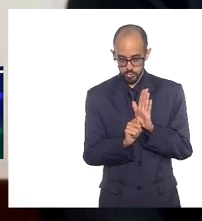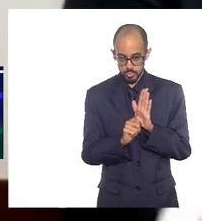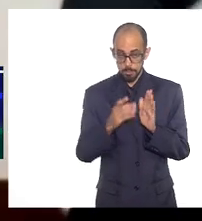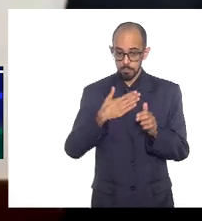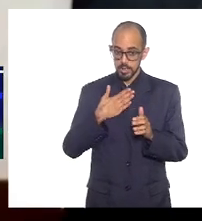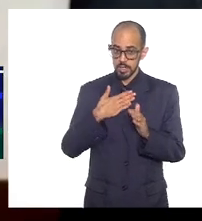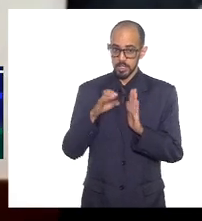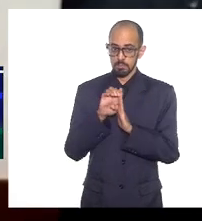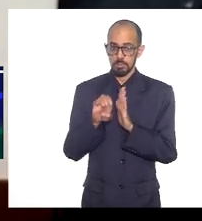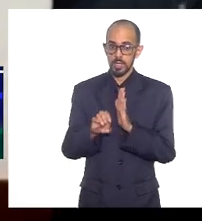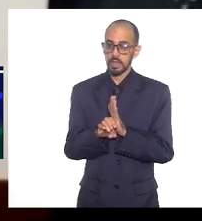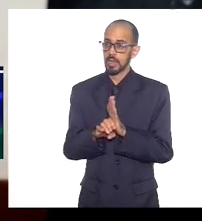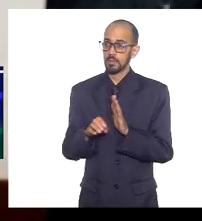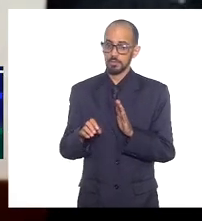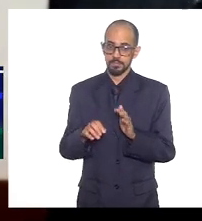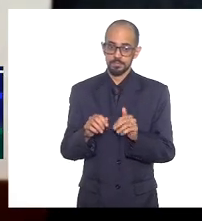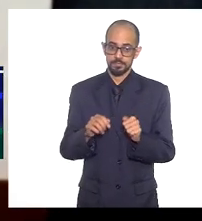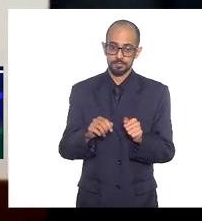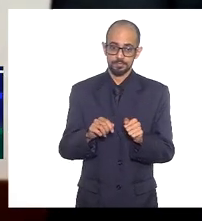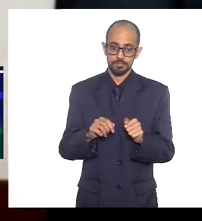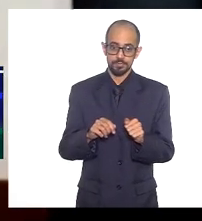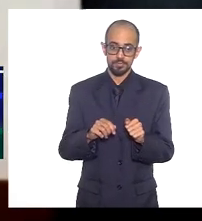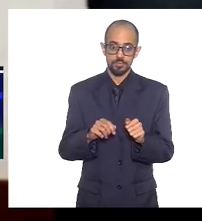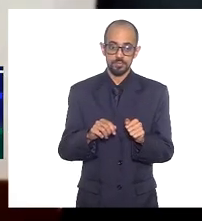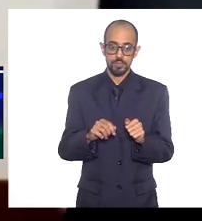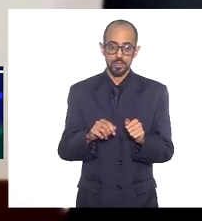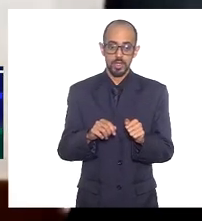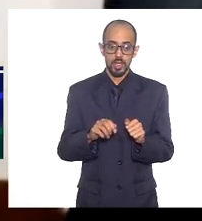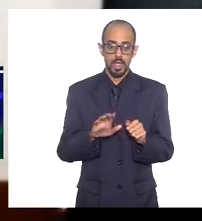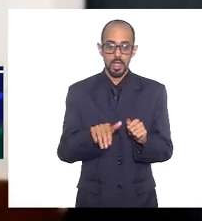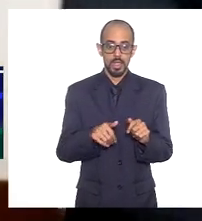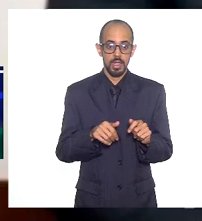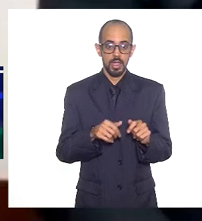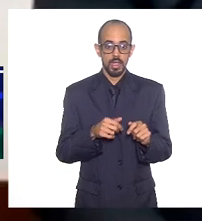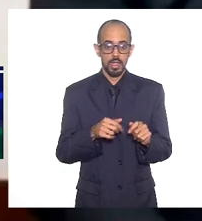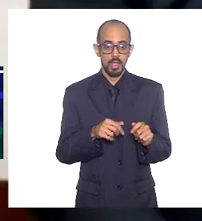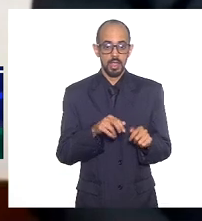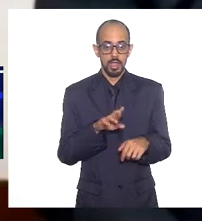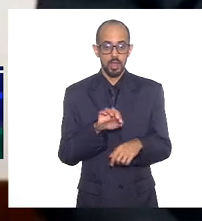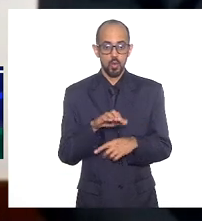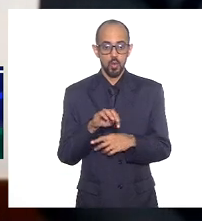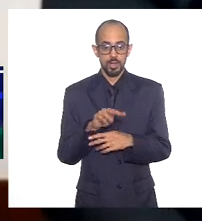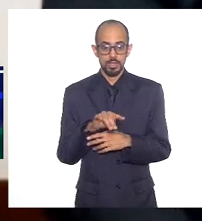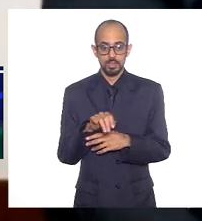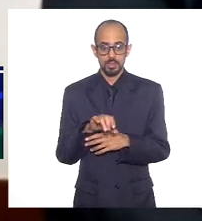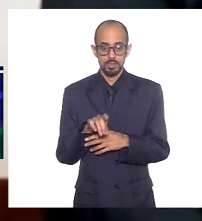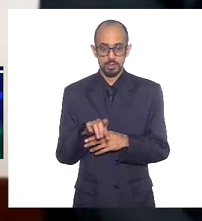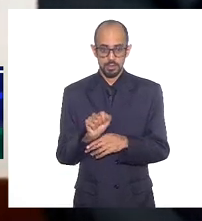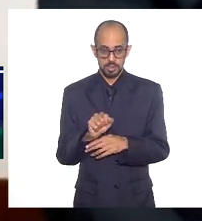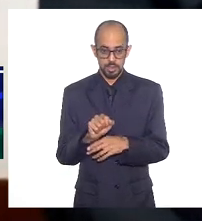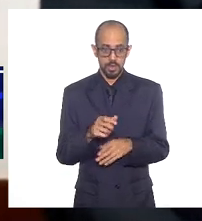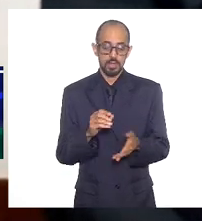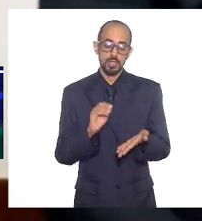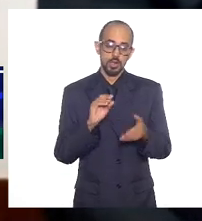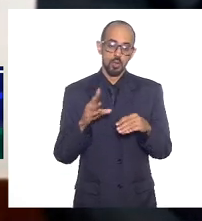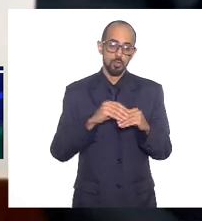emenda. Ele modificou. Eu digo reconhecida, ele botou reconhecida, calamidade pública. Ok.